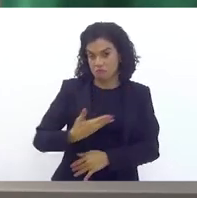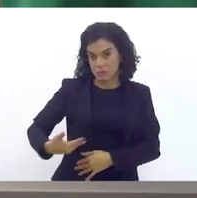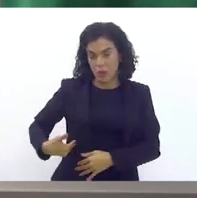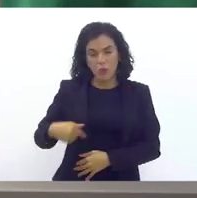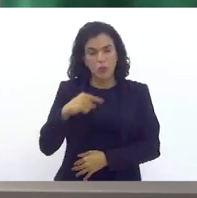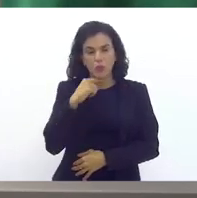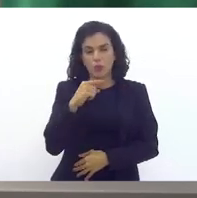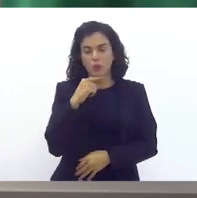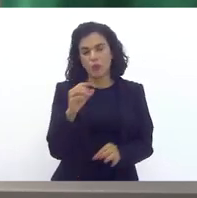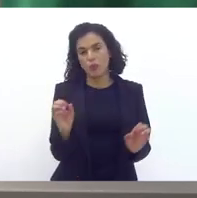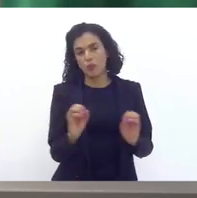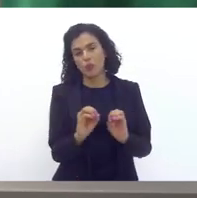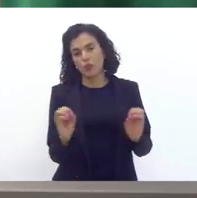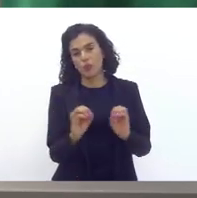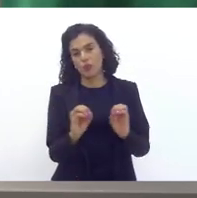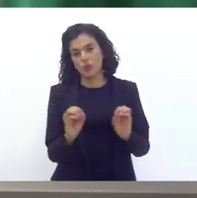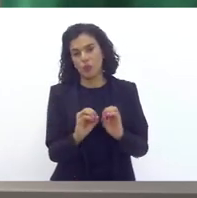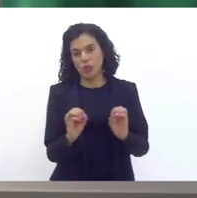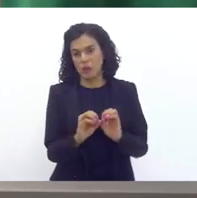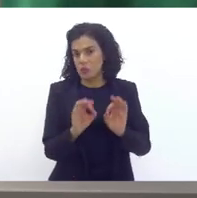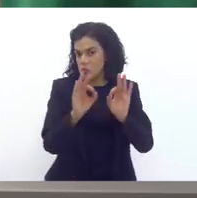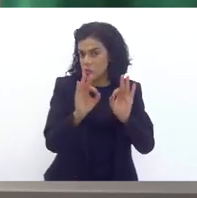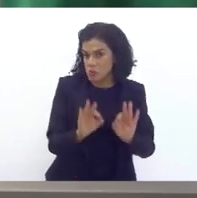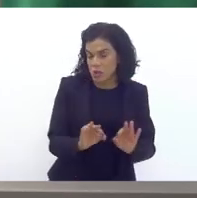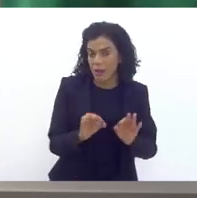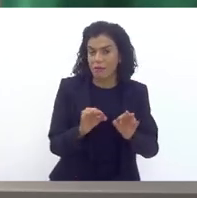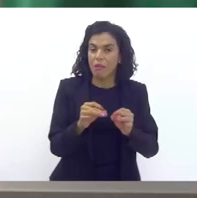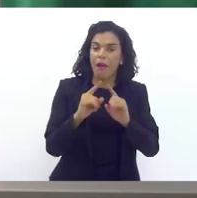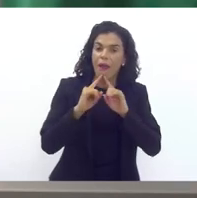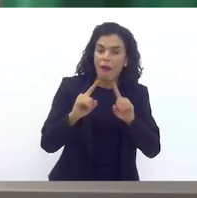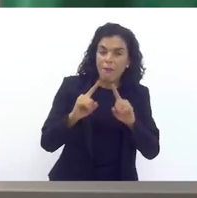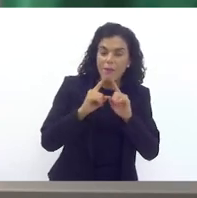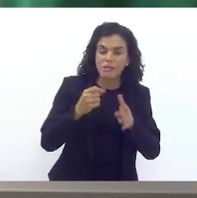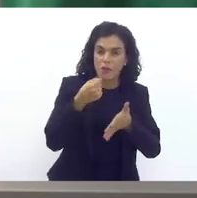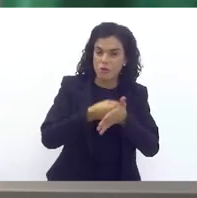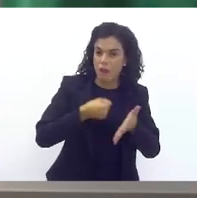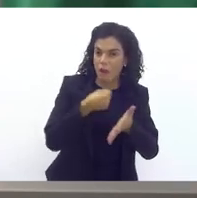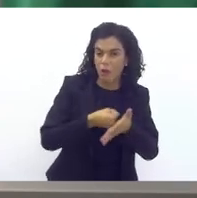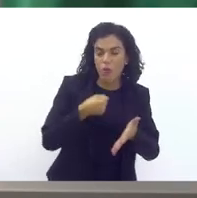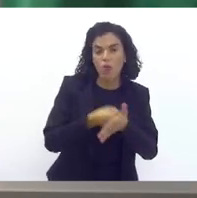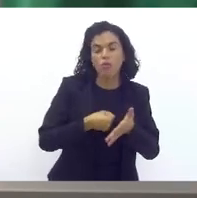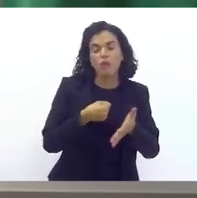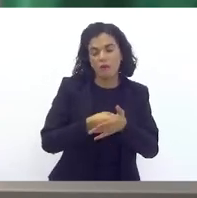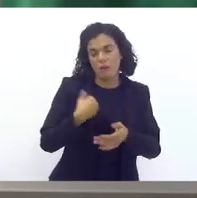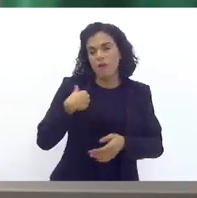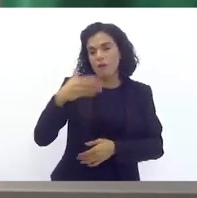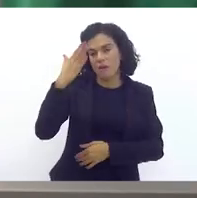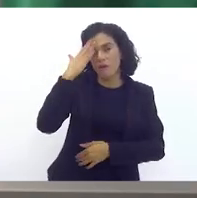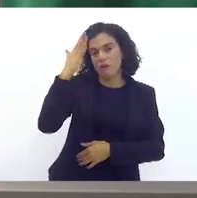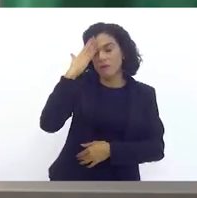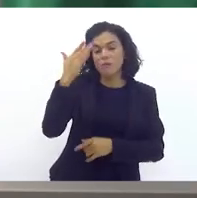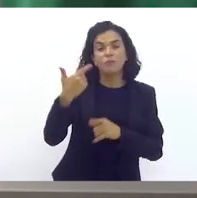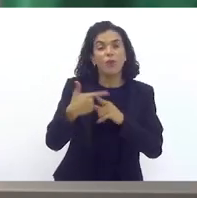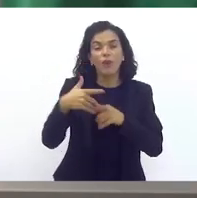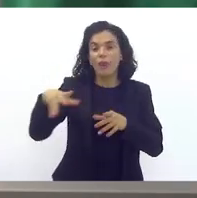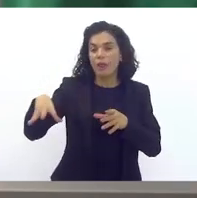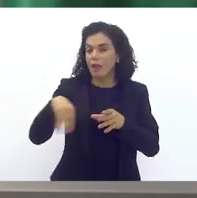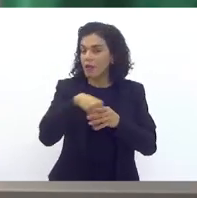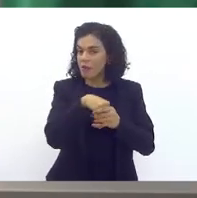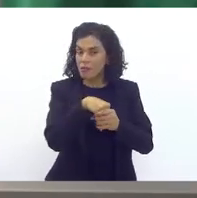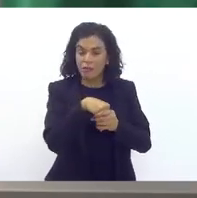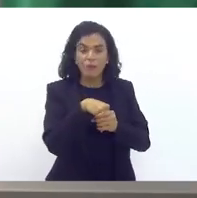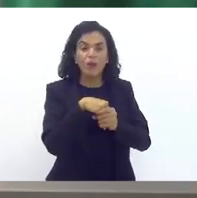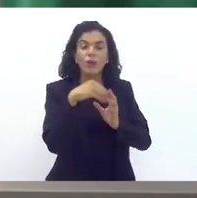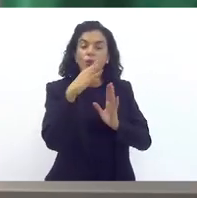dúvida da legitimidade dos pleitos, né, mesmo porque eles fazem parte